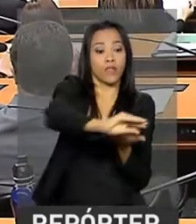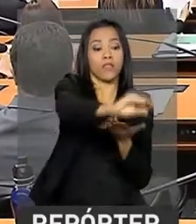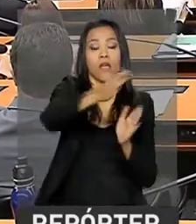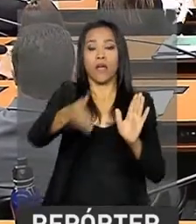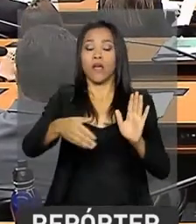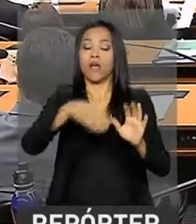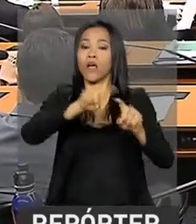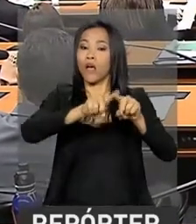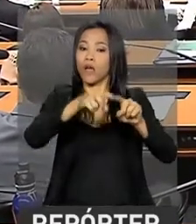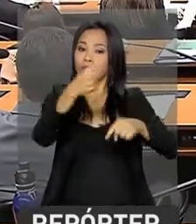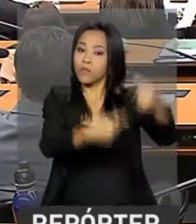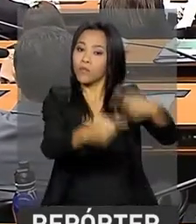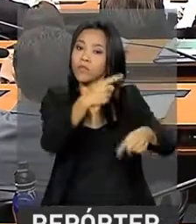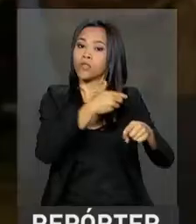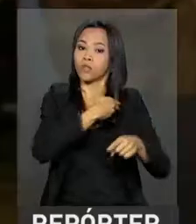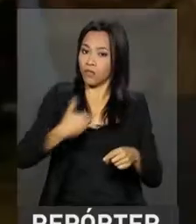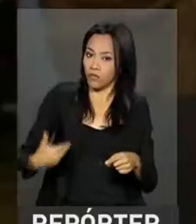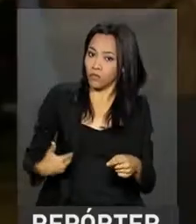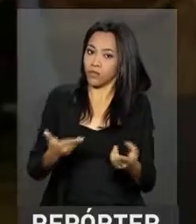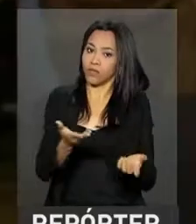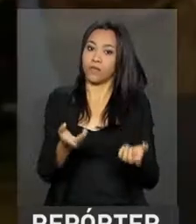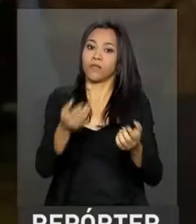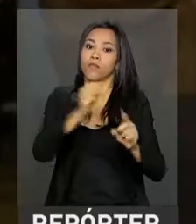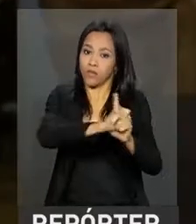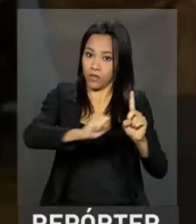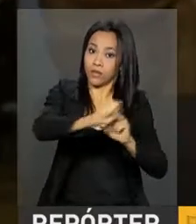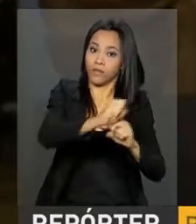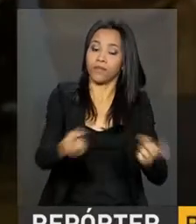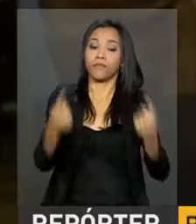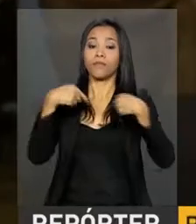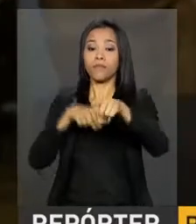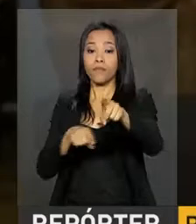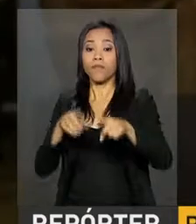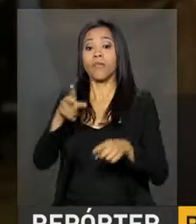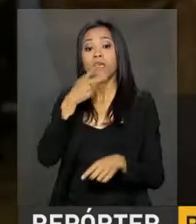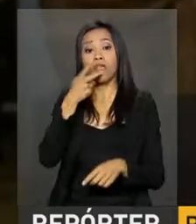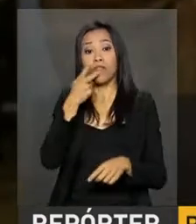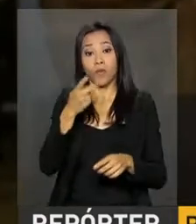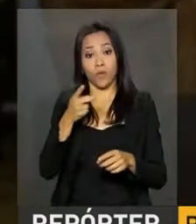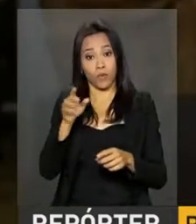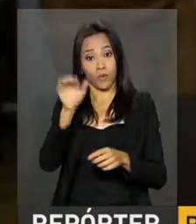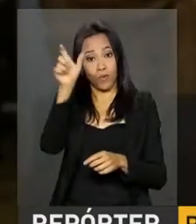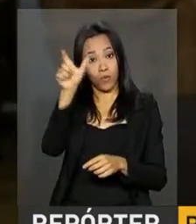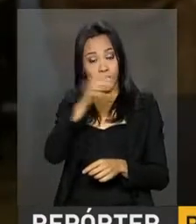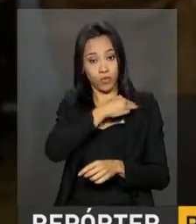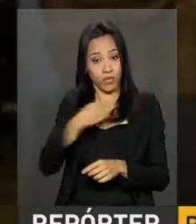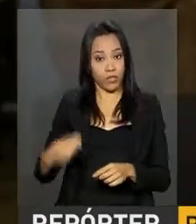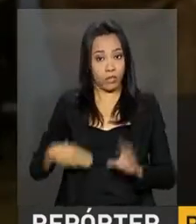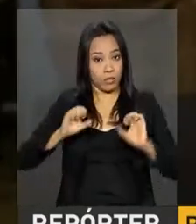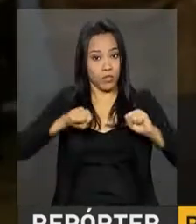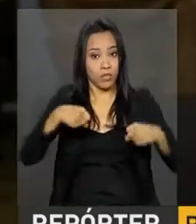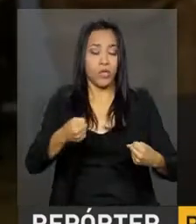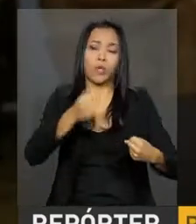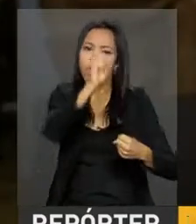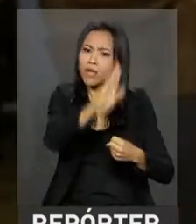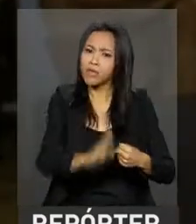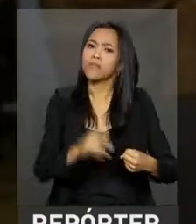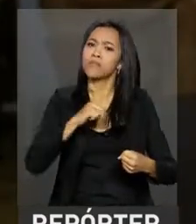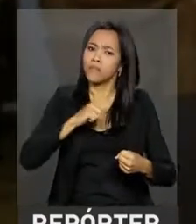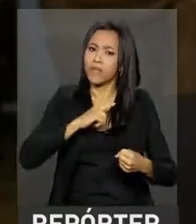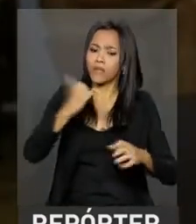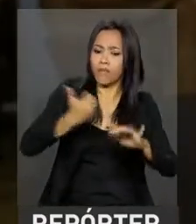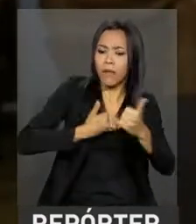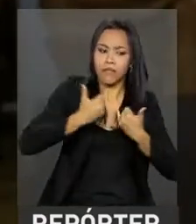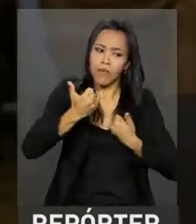públicas que a nossa sociedade demanda. O ministro Diogo Oliveira reforçou ainda que o Brasil já tem dado sinais de recuperação